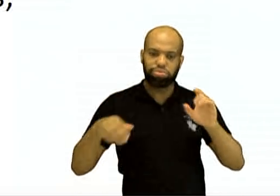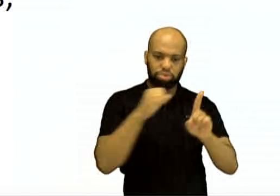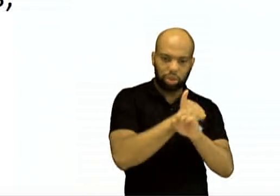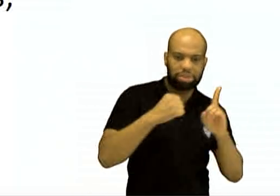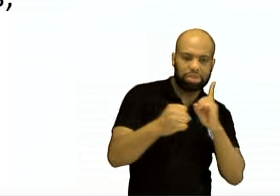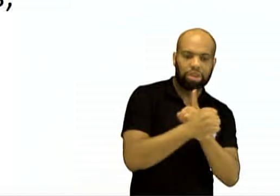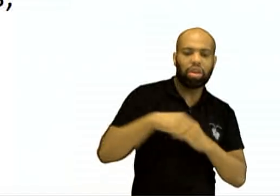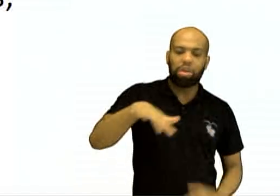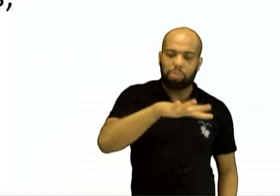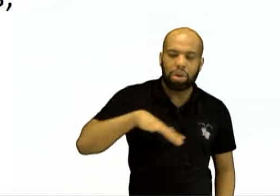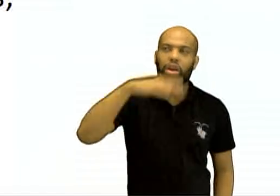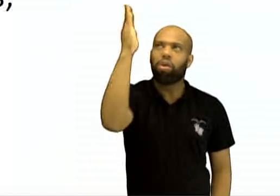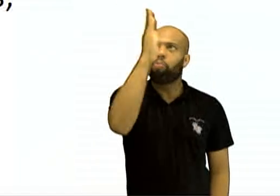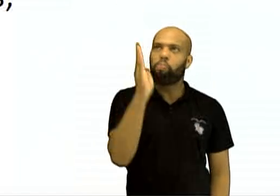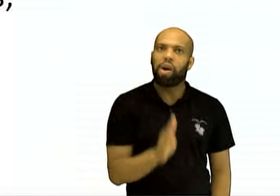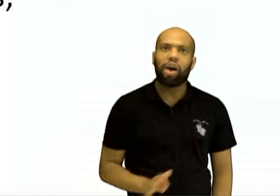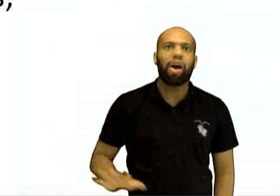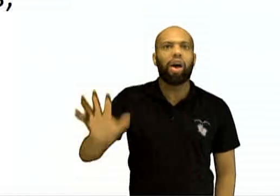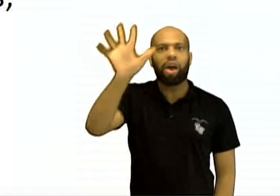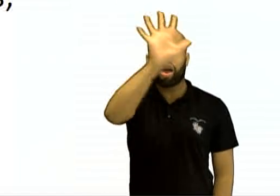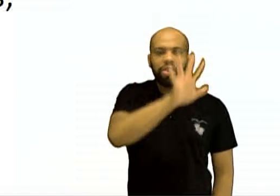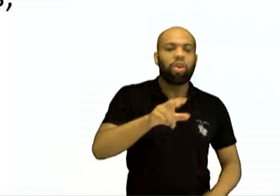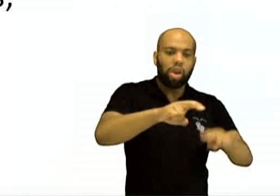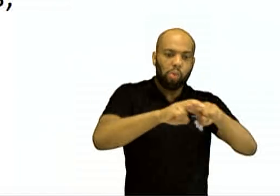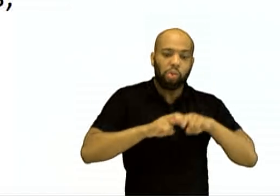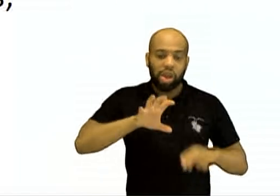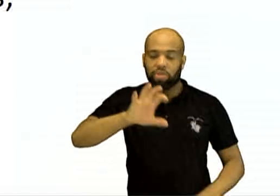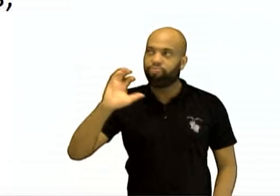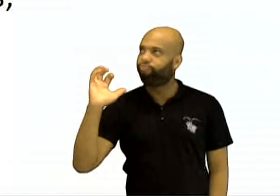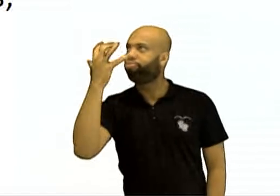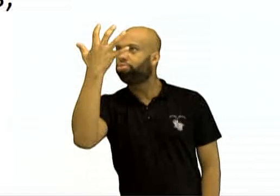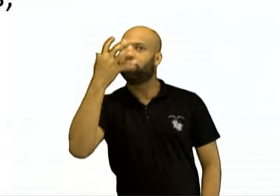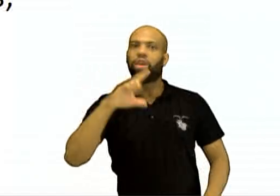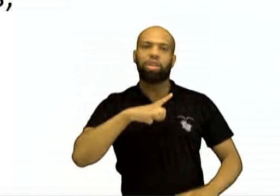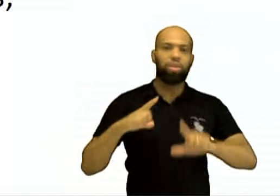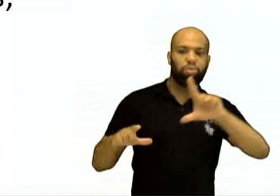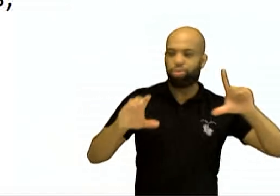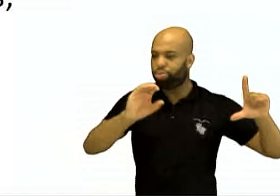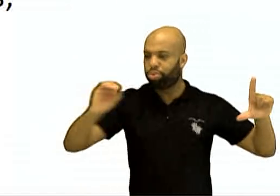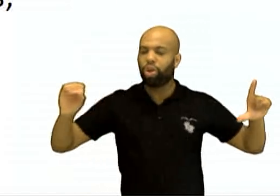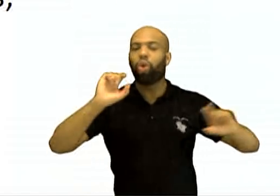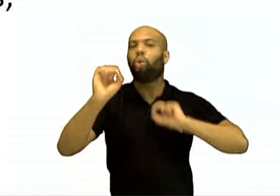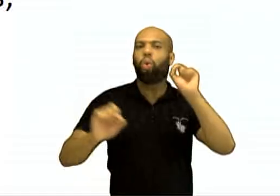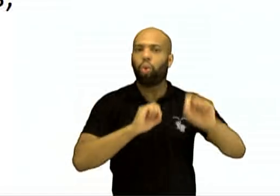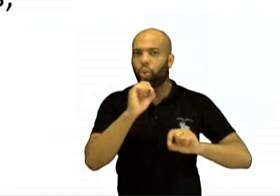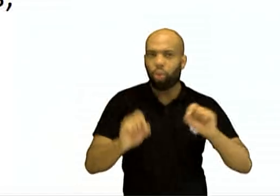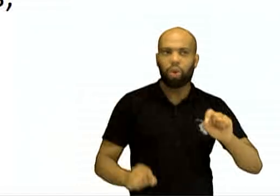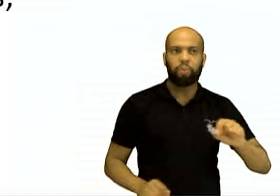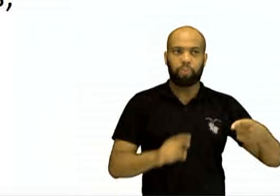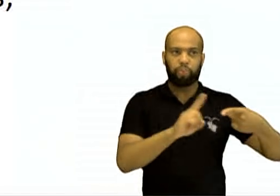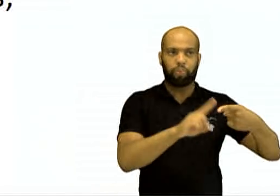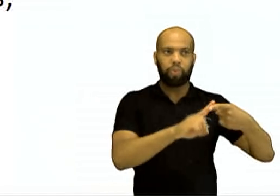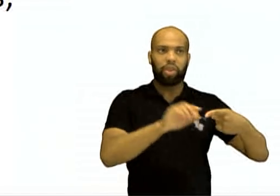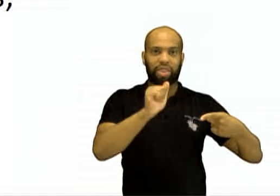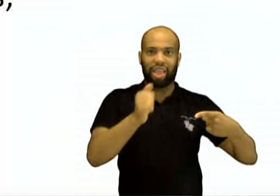Brasil resultante desse fato, dessa grande distância de leste a oeste, seria a letra A, a elevada variação climática que nós temos